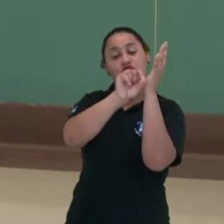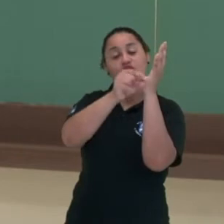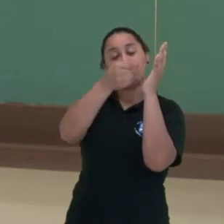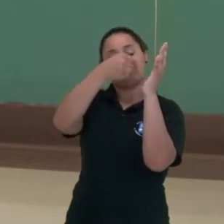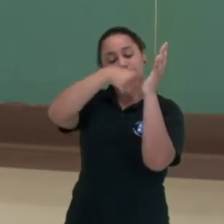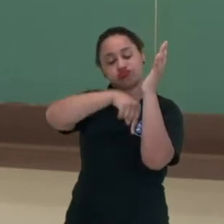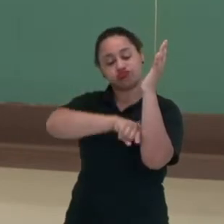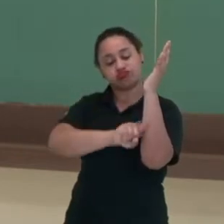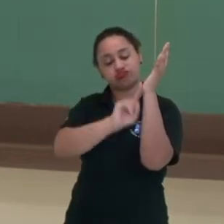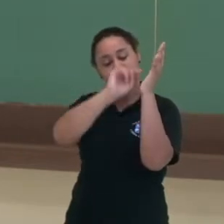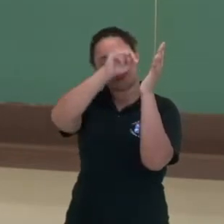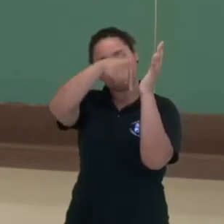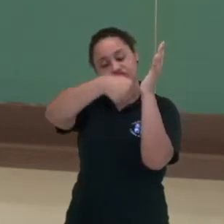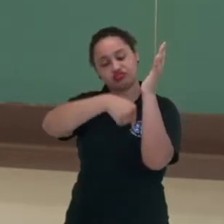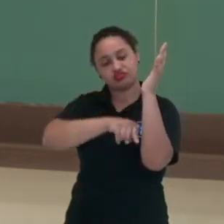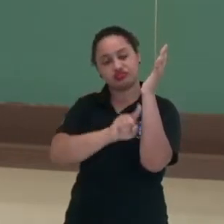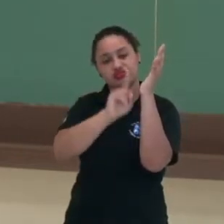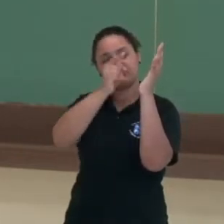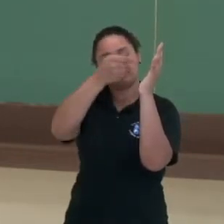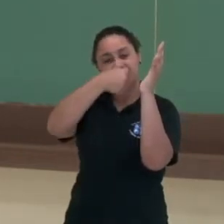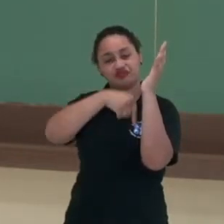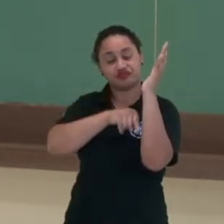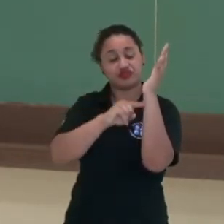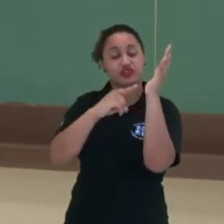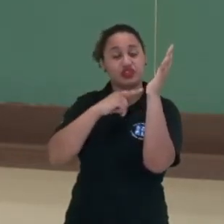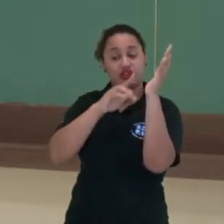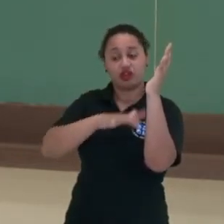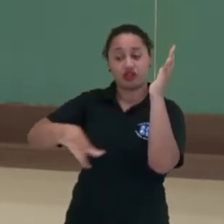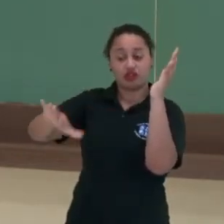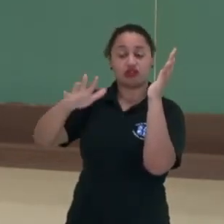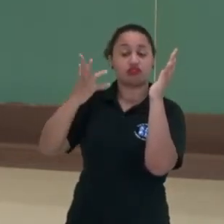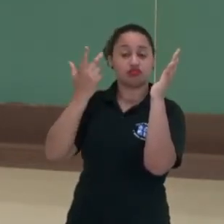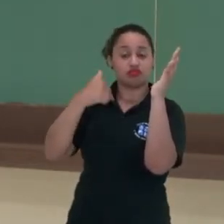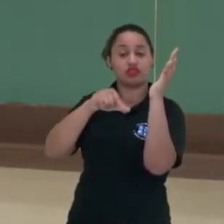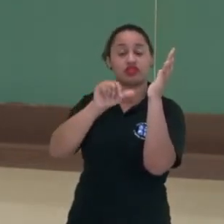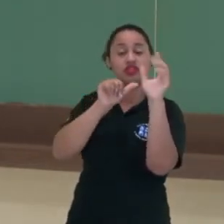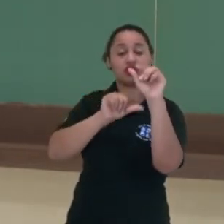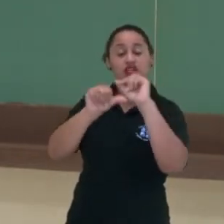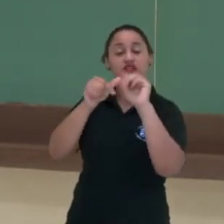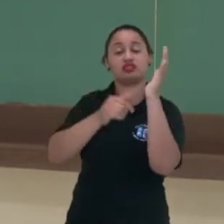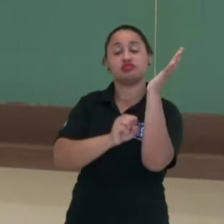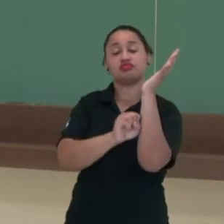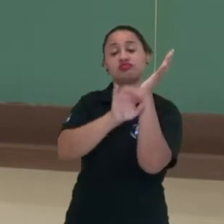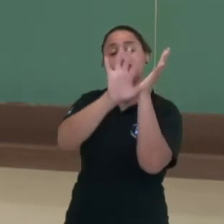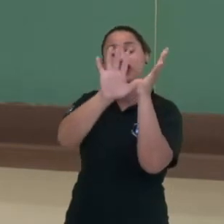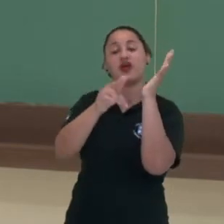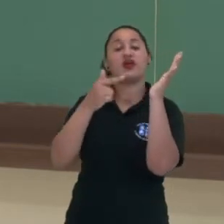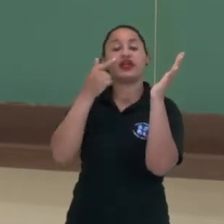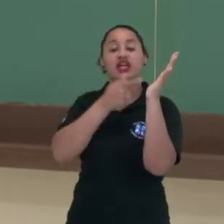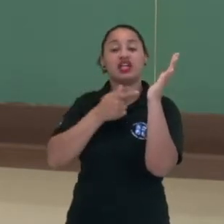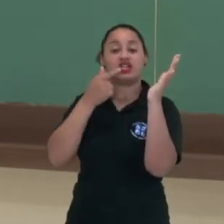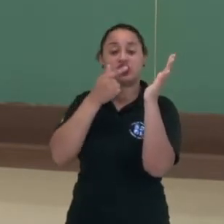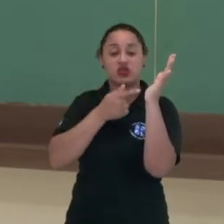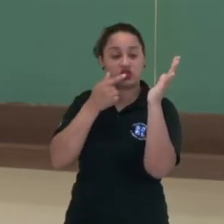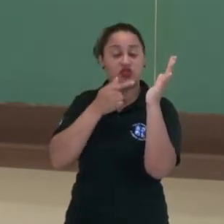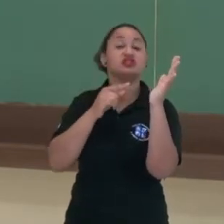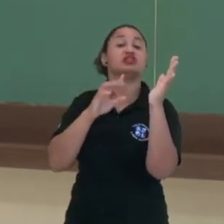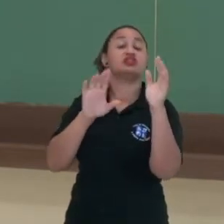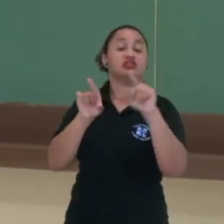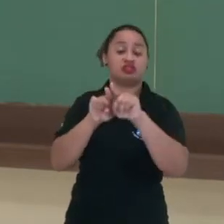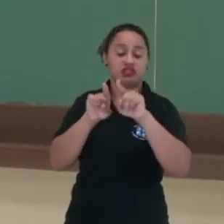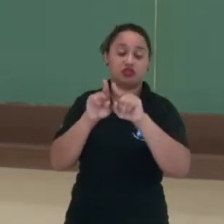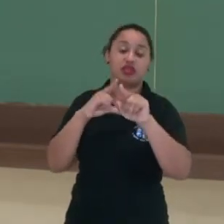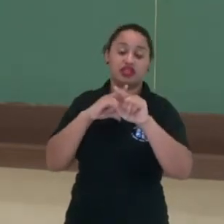gás carbônico, a água que está presente no ambiente e vão transformar em glicose. Então, vai ocorrer